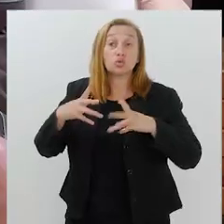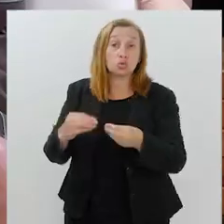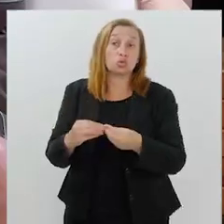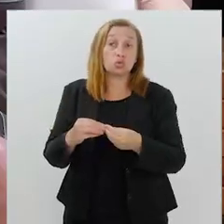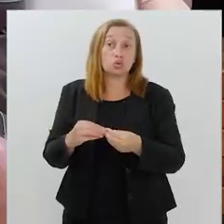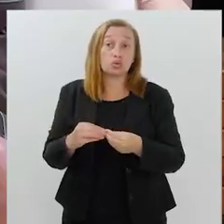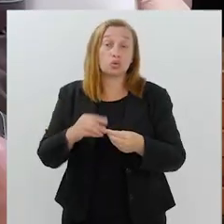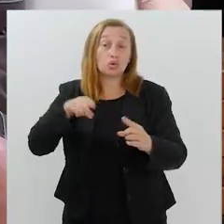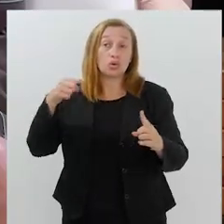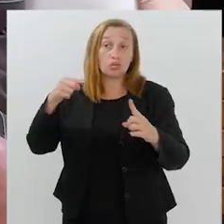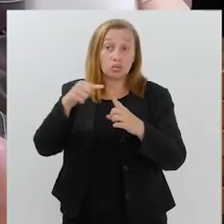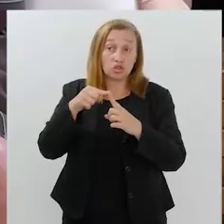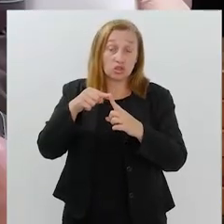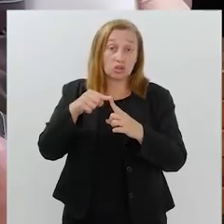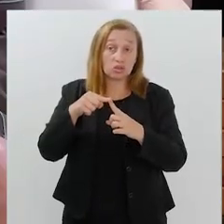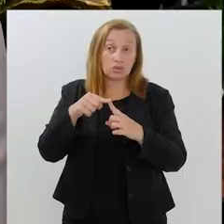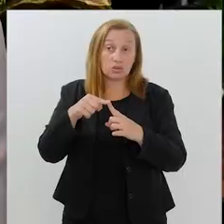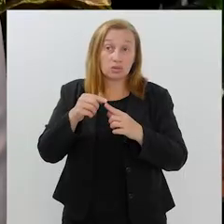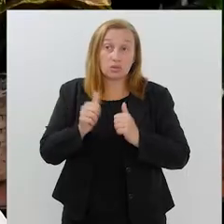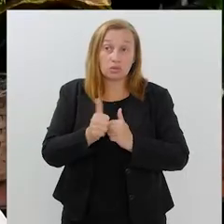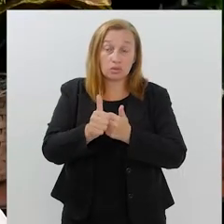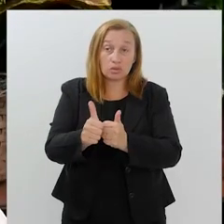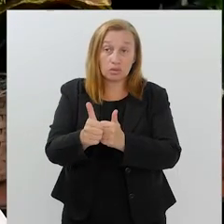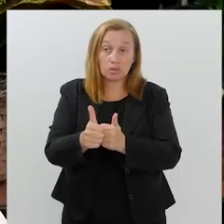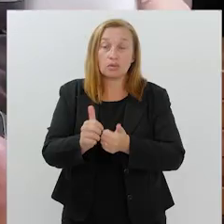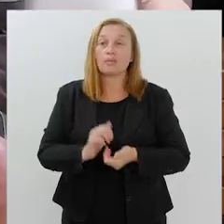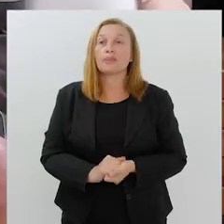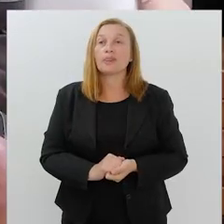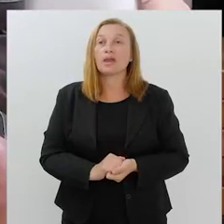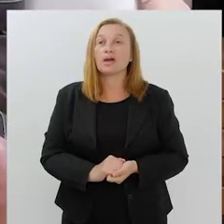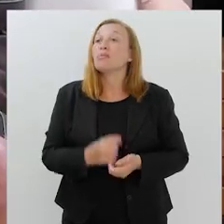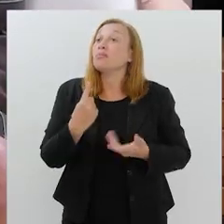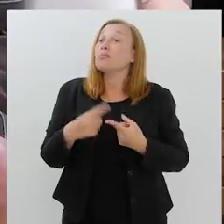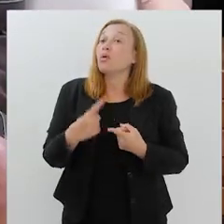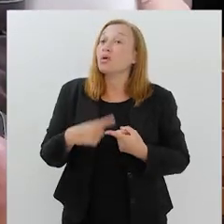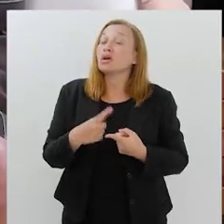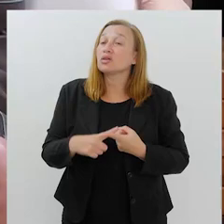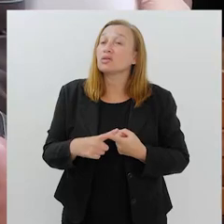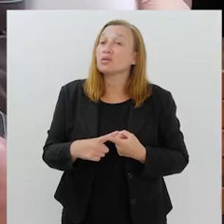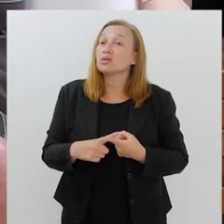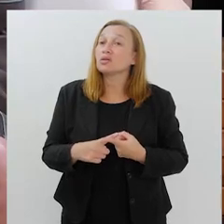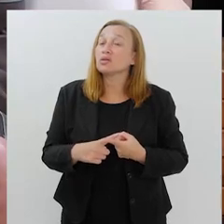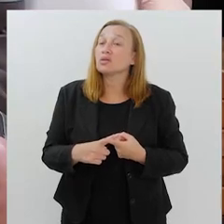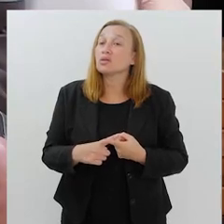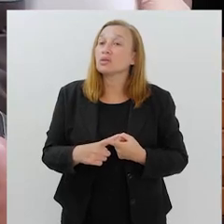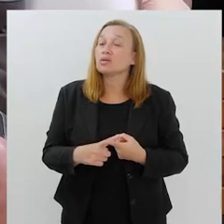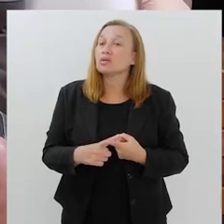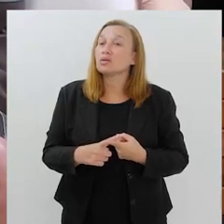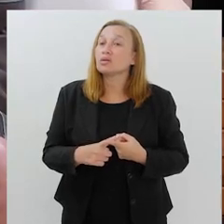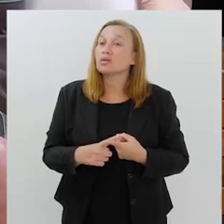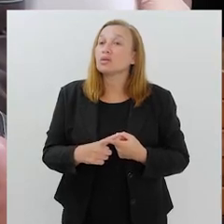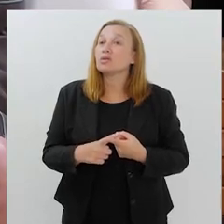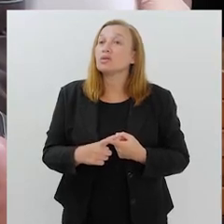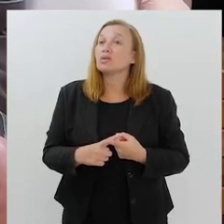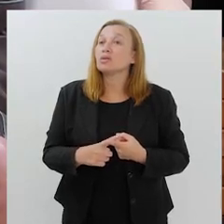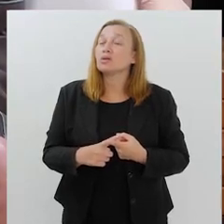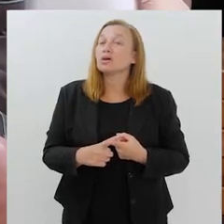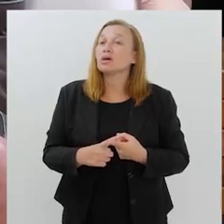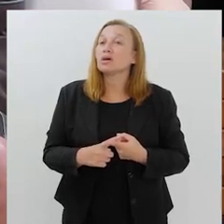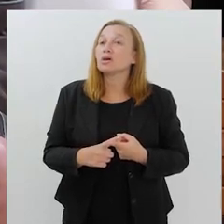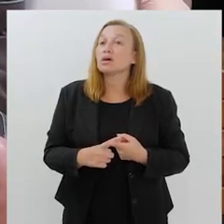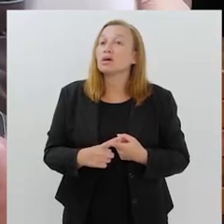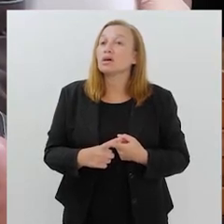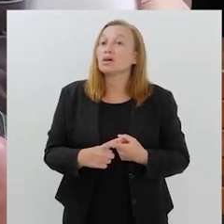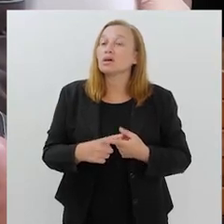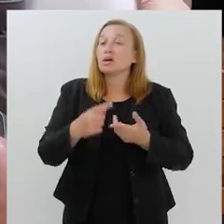consigo mesmo e com os objetivos que persegue ou que diz perseguir por quê Porque o capitalismo também guarda e essa é a